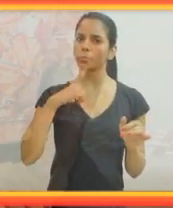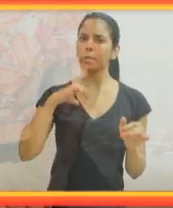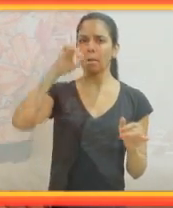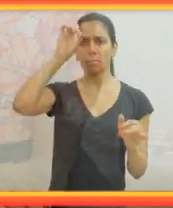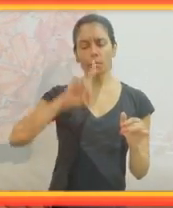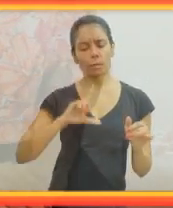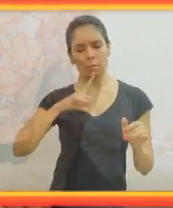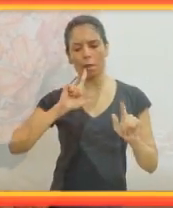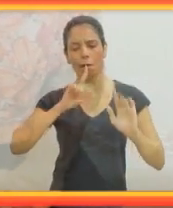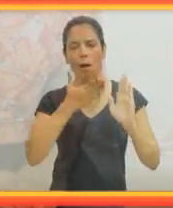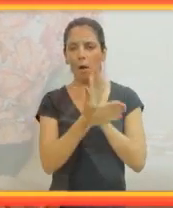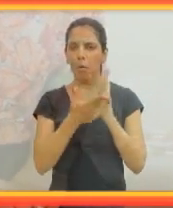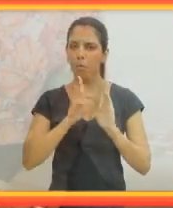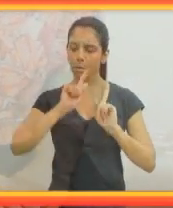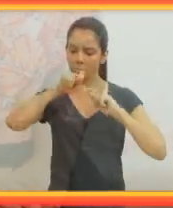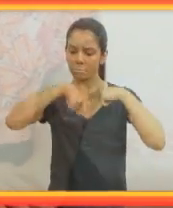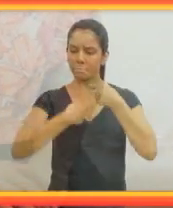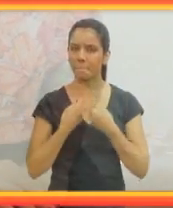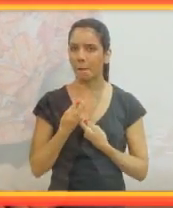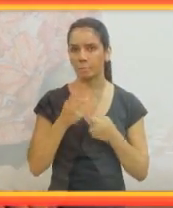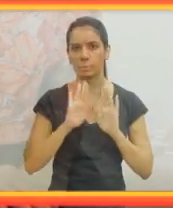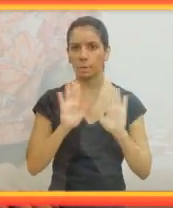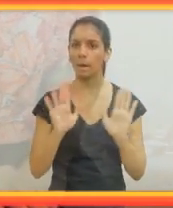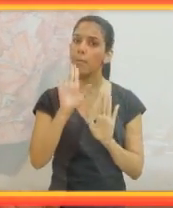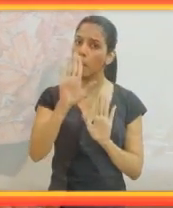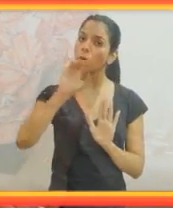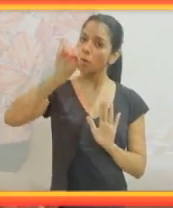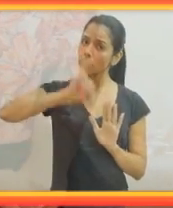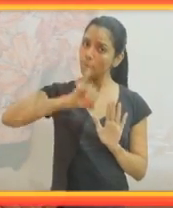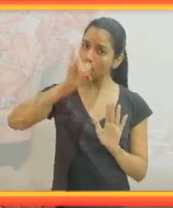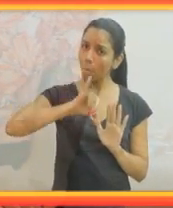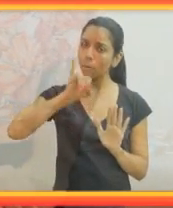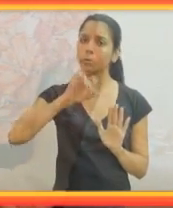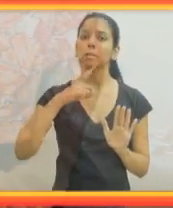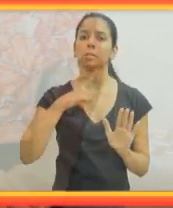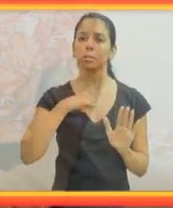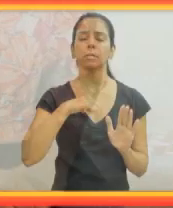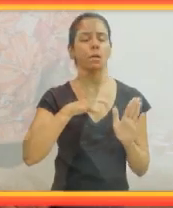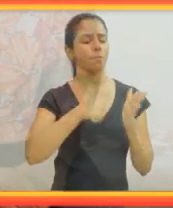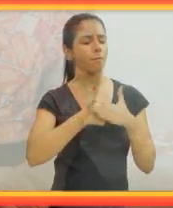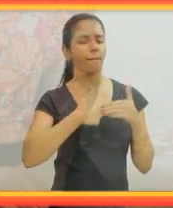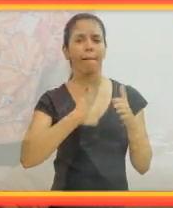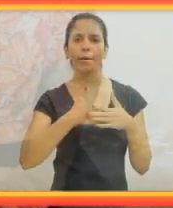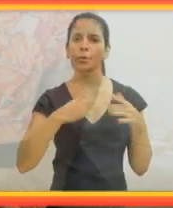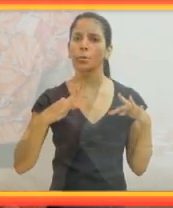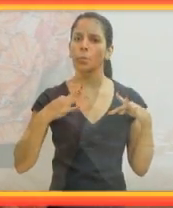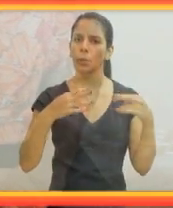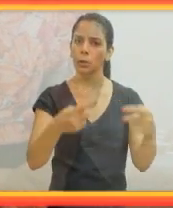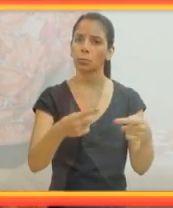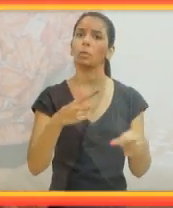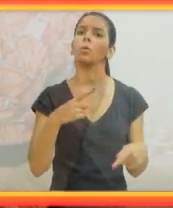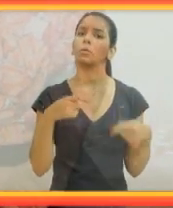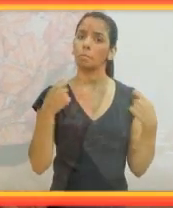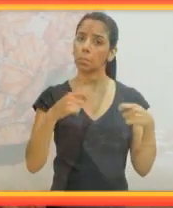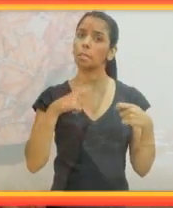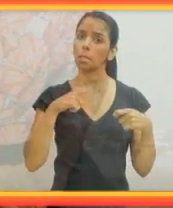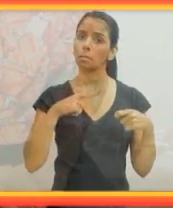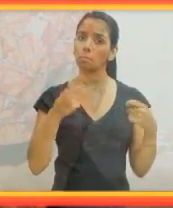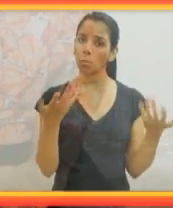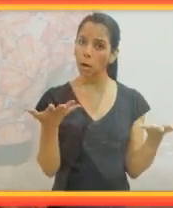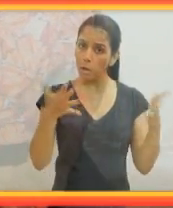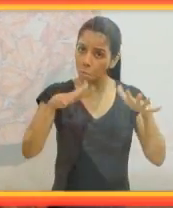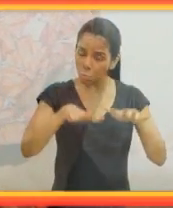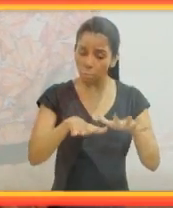tem particularidades, mas é importante que exista carinho para todos, né?